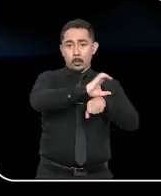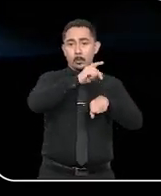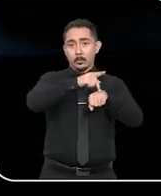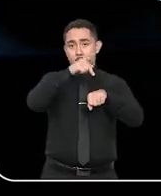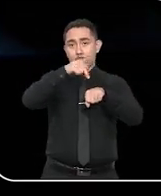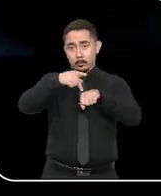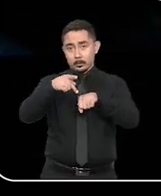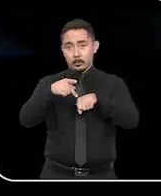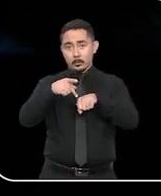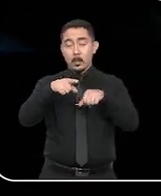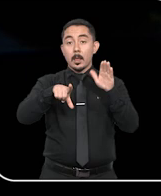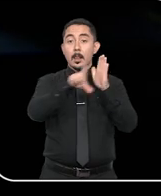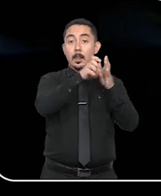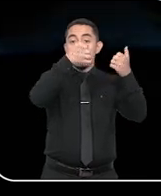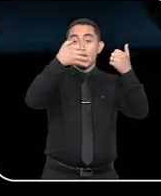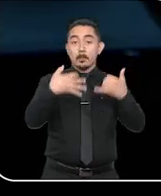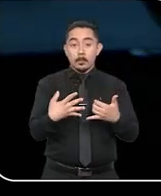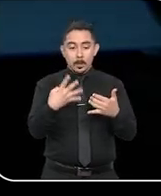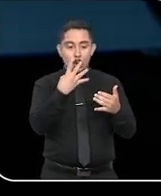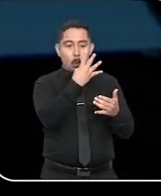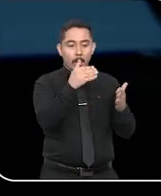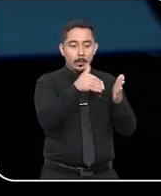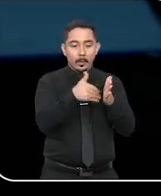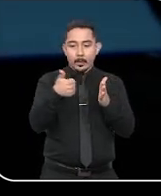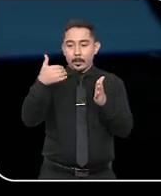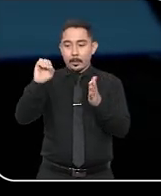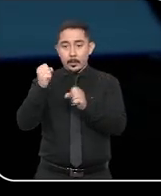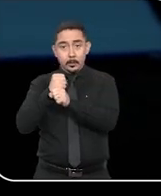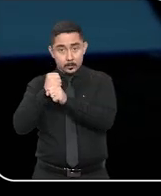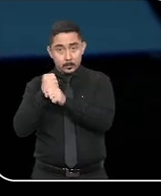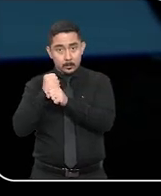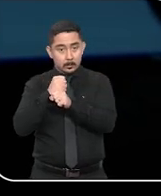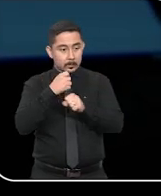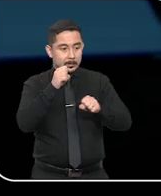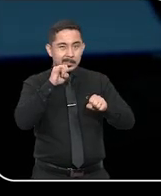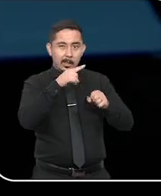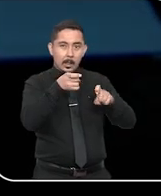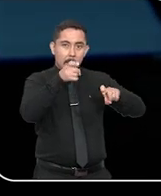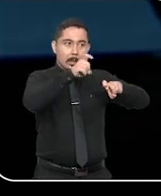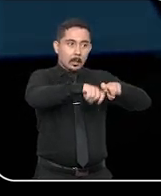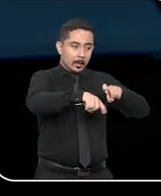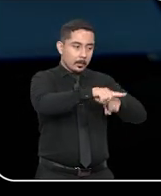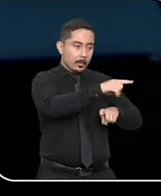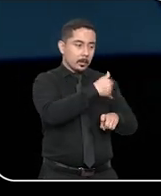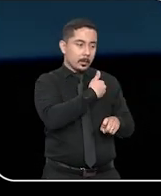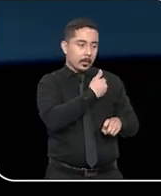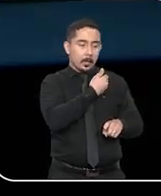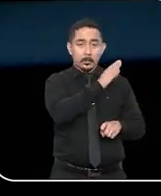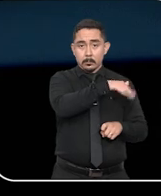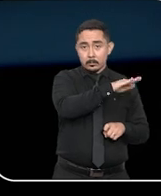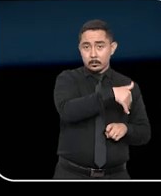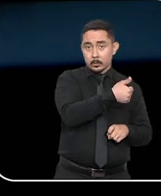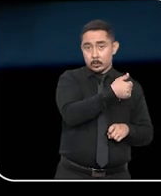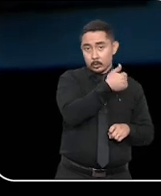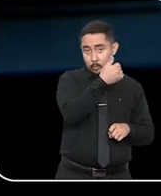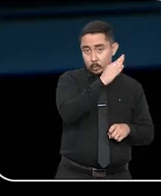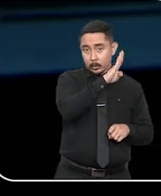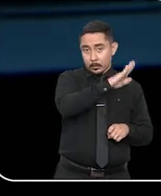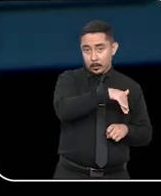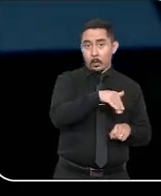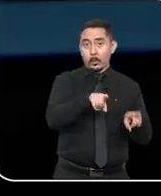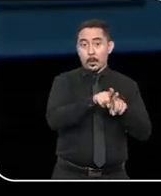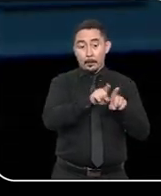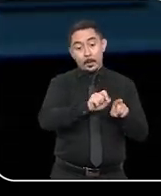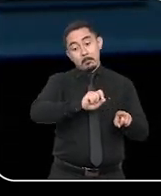Código Penal. A lei prevê reclusão de 4 a 10 anos para quem pratica conjunção carnal ou outro ato libidinoso com alguém menor de